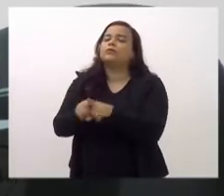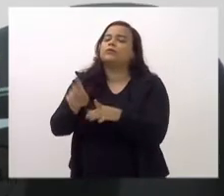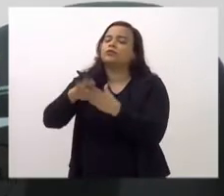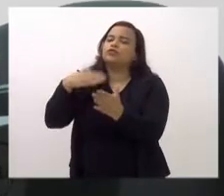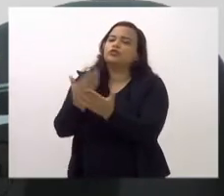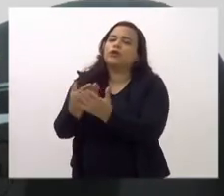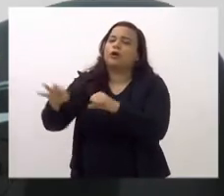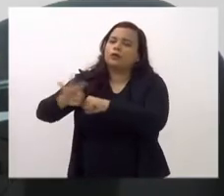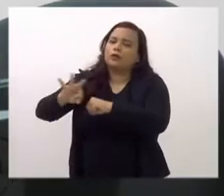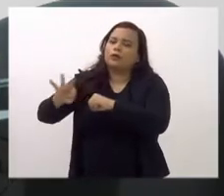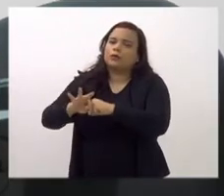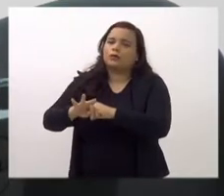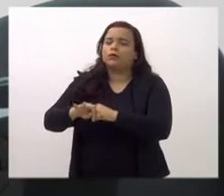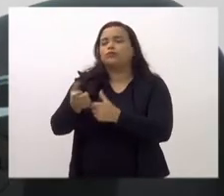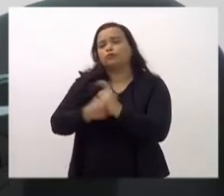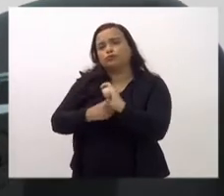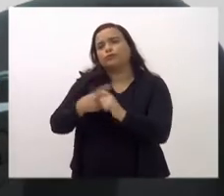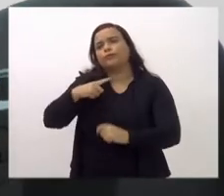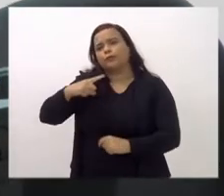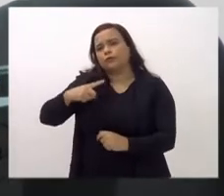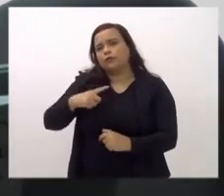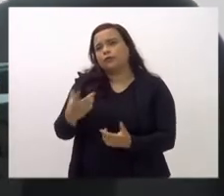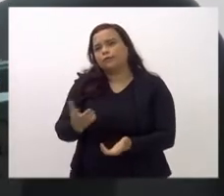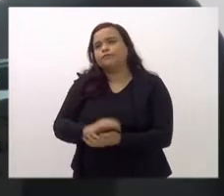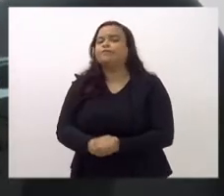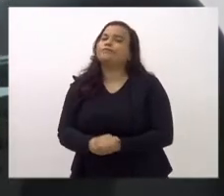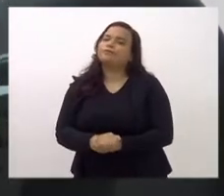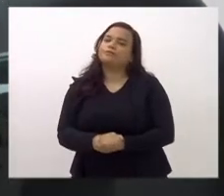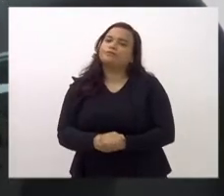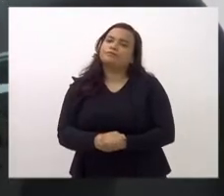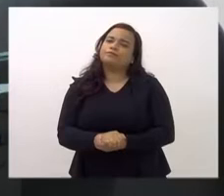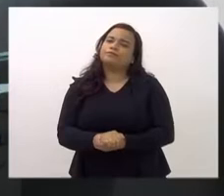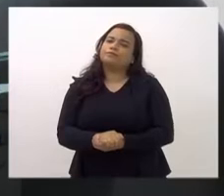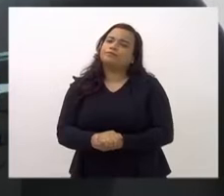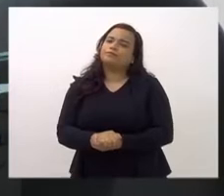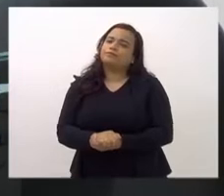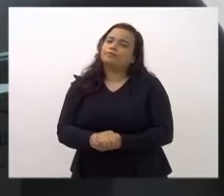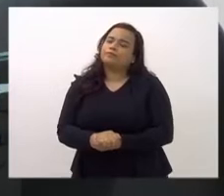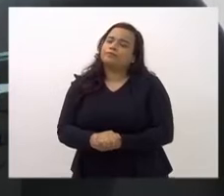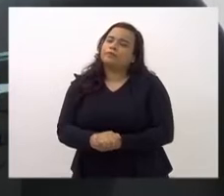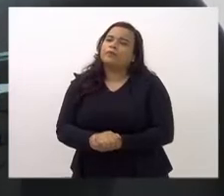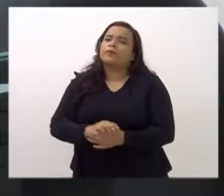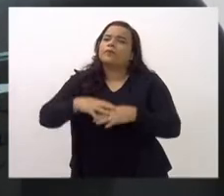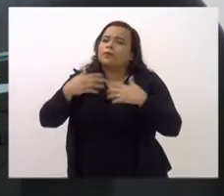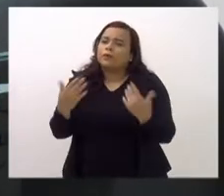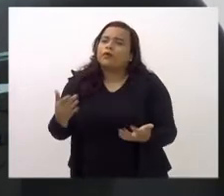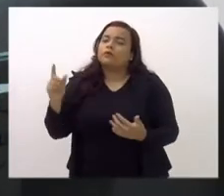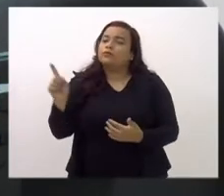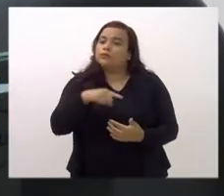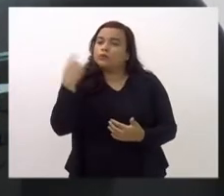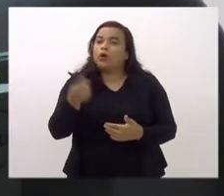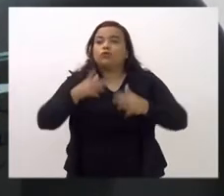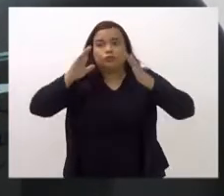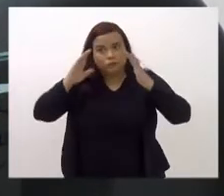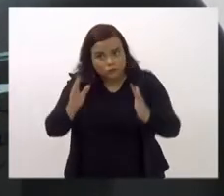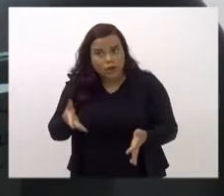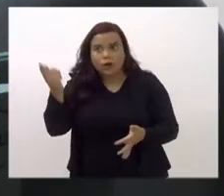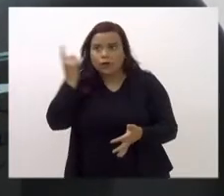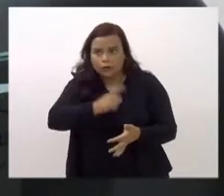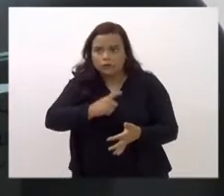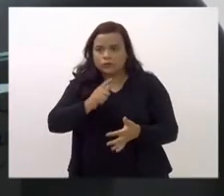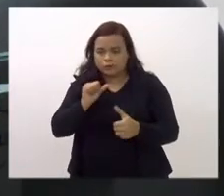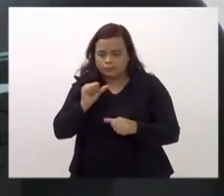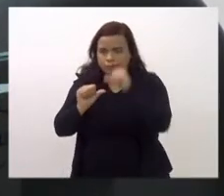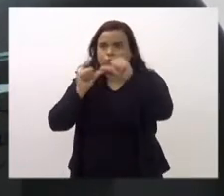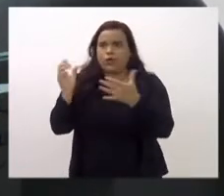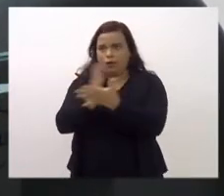técnicas, que não das escolas técnicas estaduais. A gente conseguiu reverter, aprovando